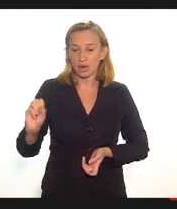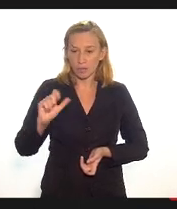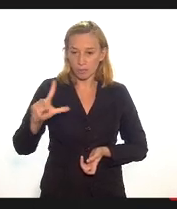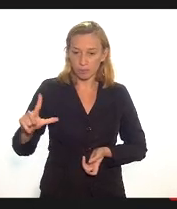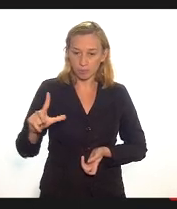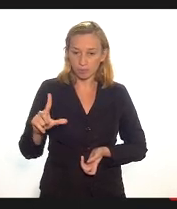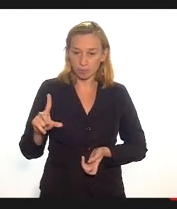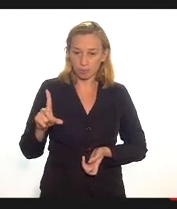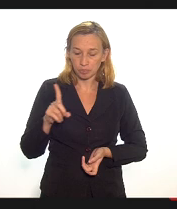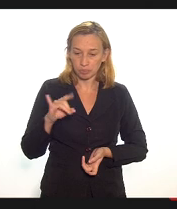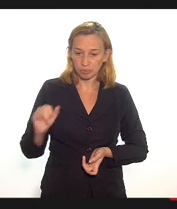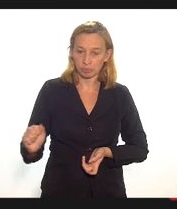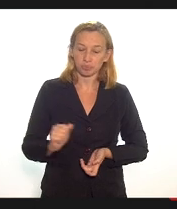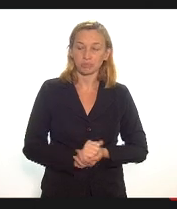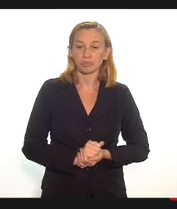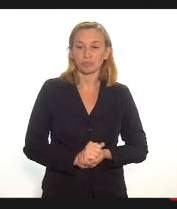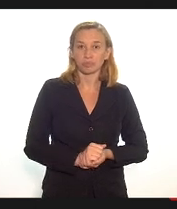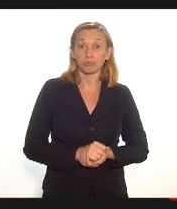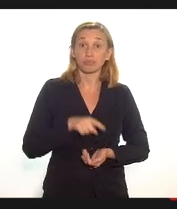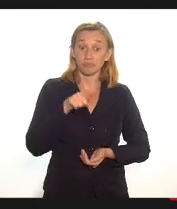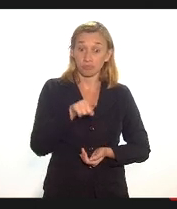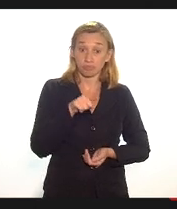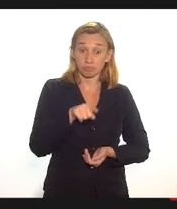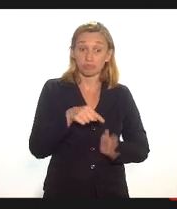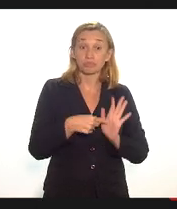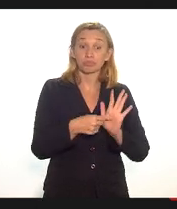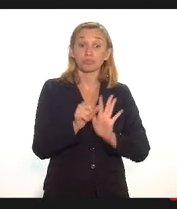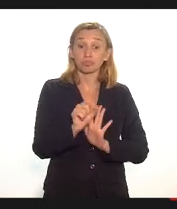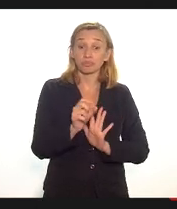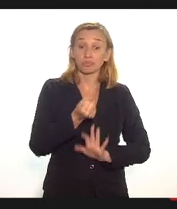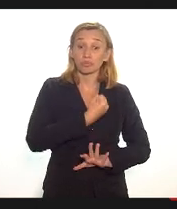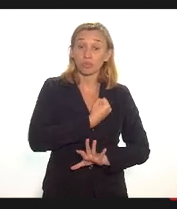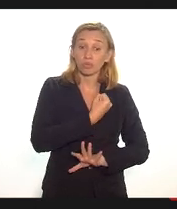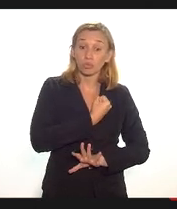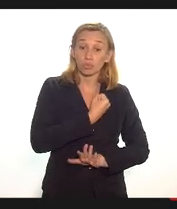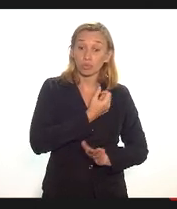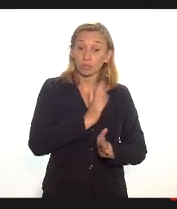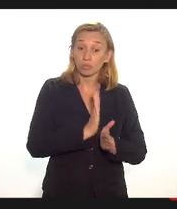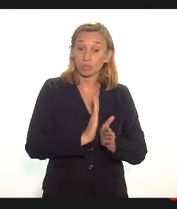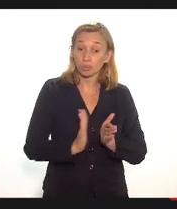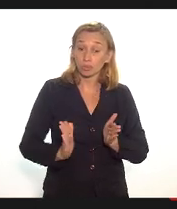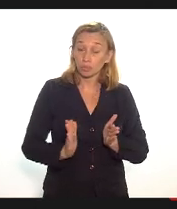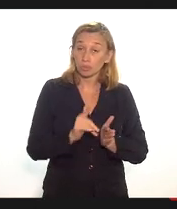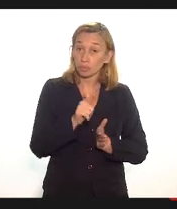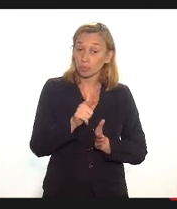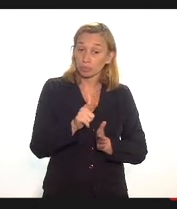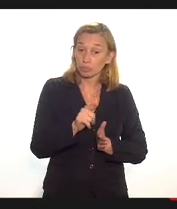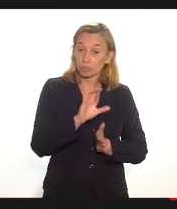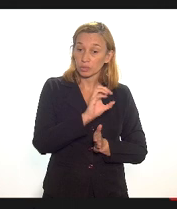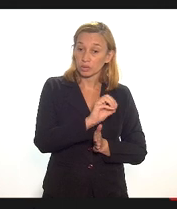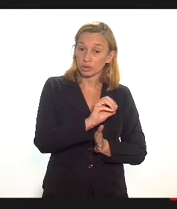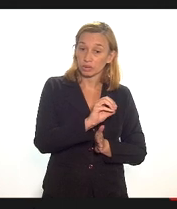Bom, isso aí é um número da ordem de